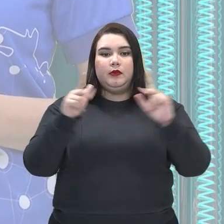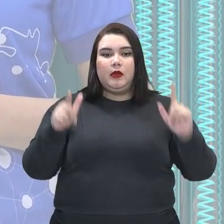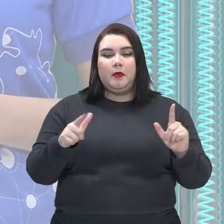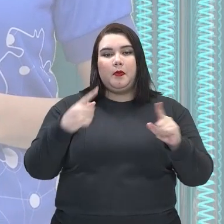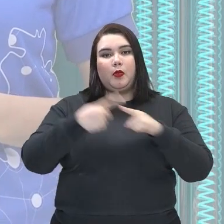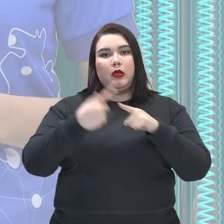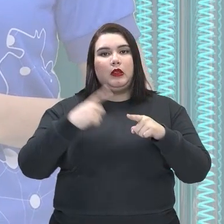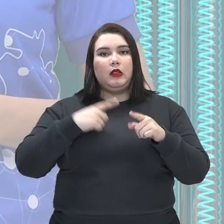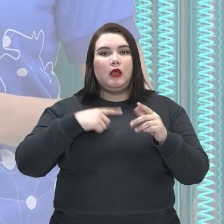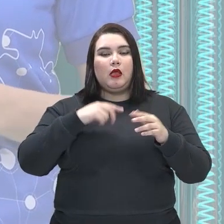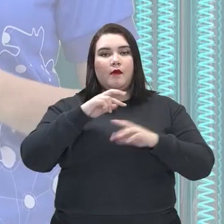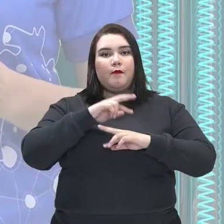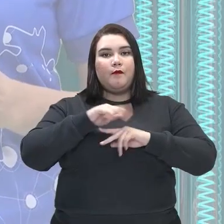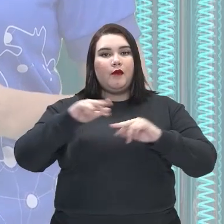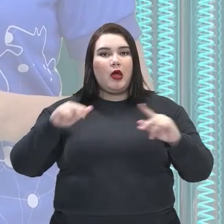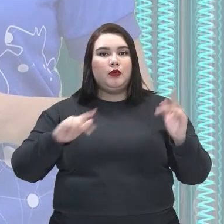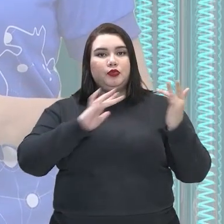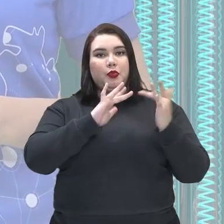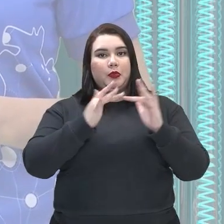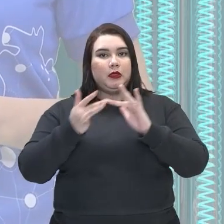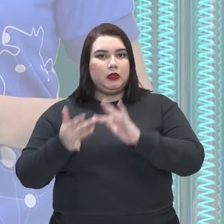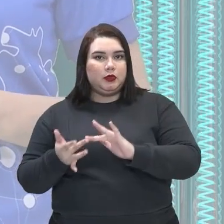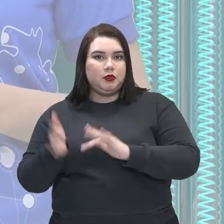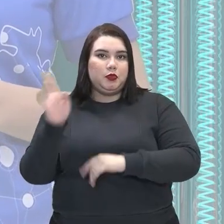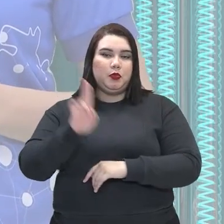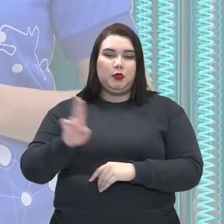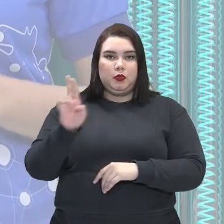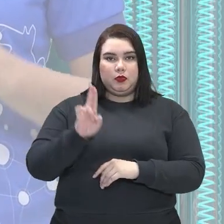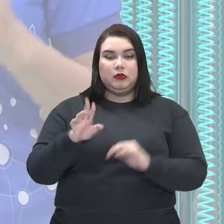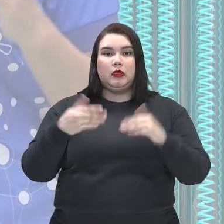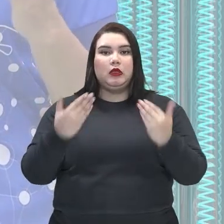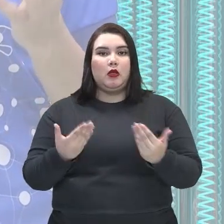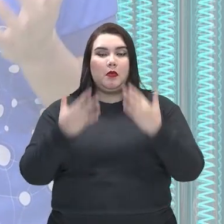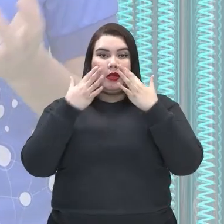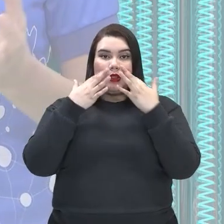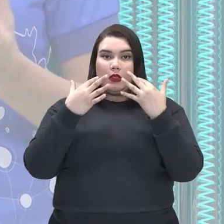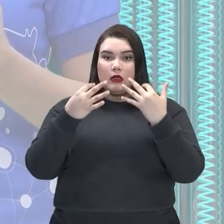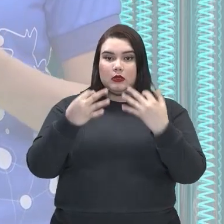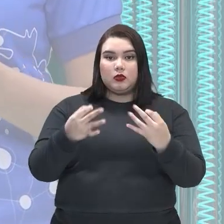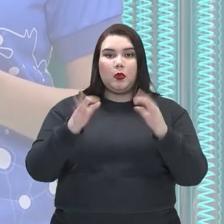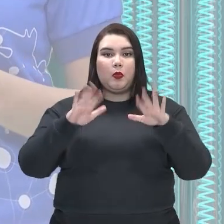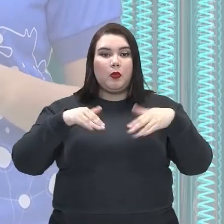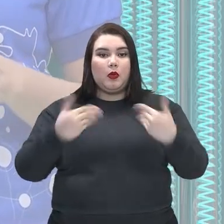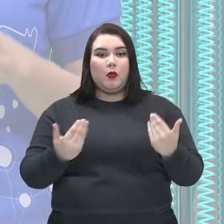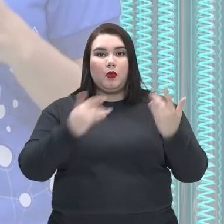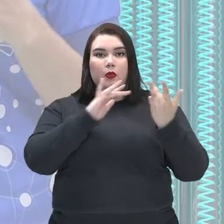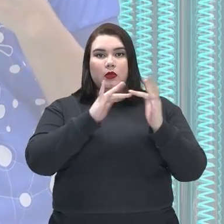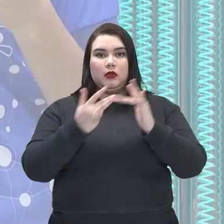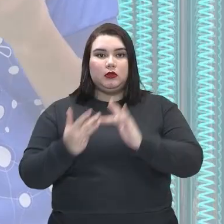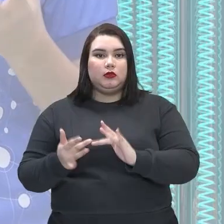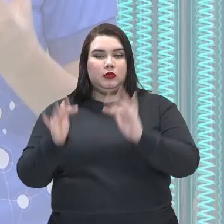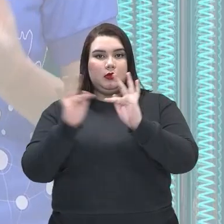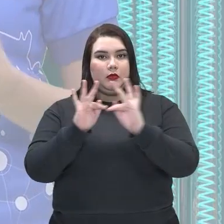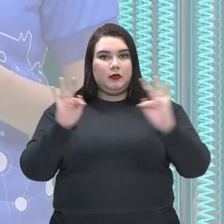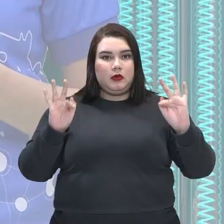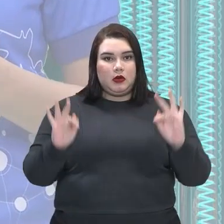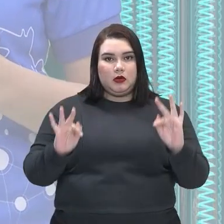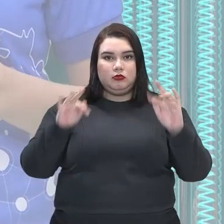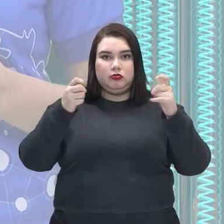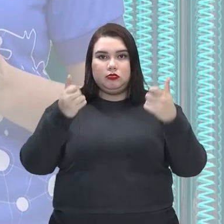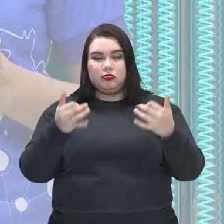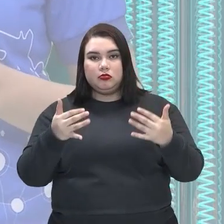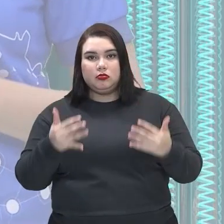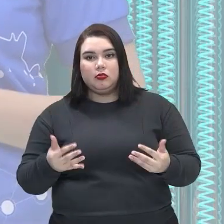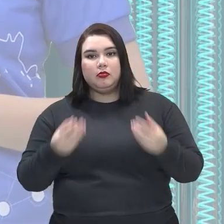são utilizados. Então, você tem que prestar atenção no contexto da frase, do que ela está falando,